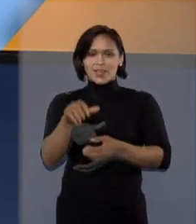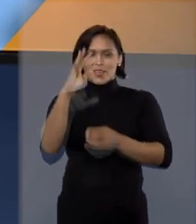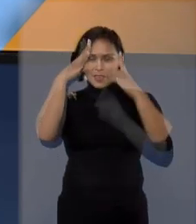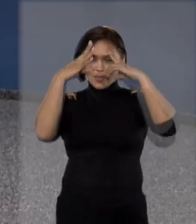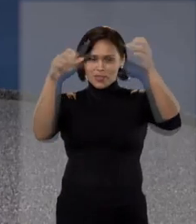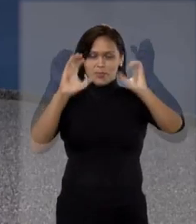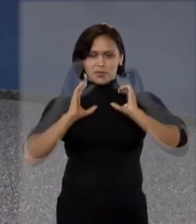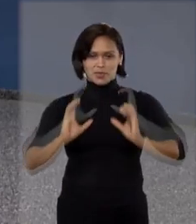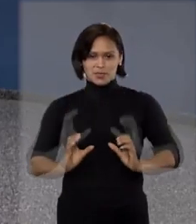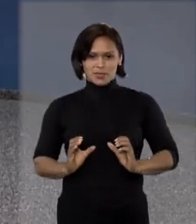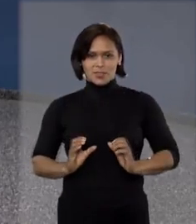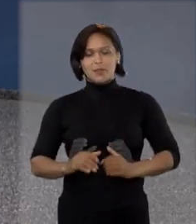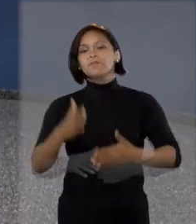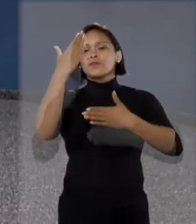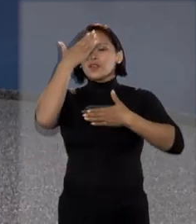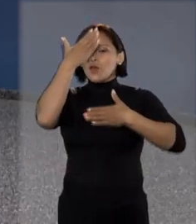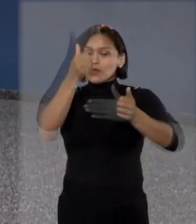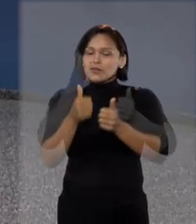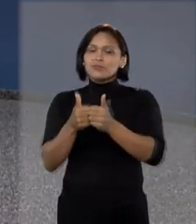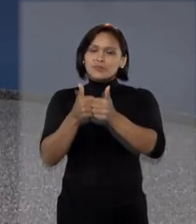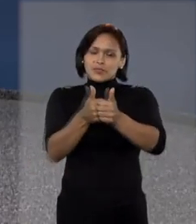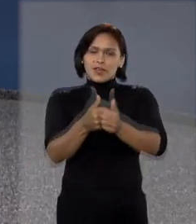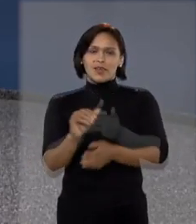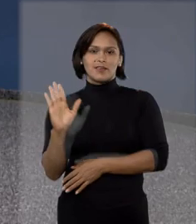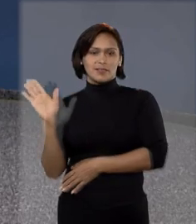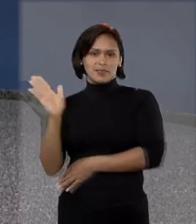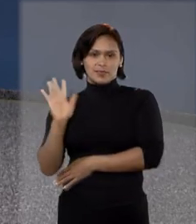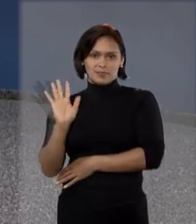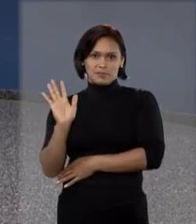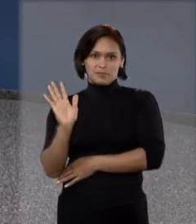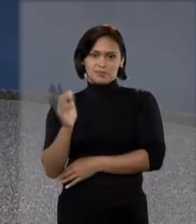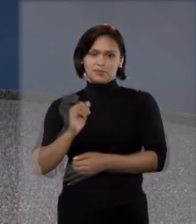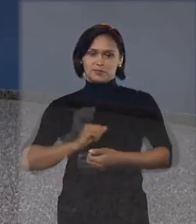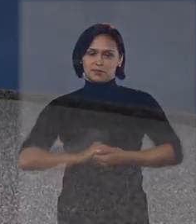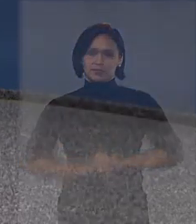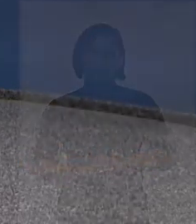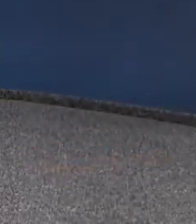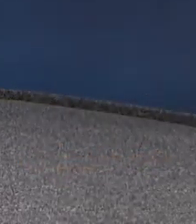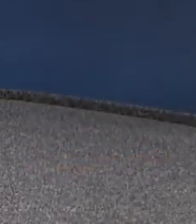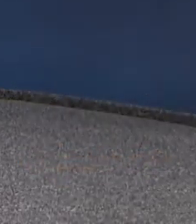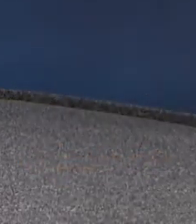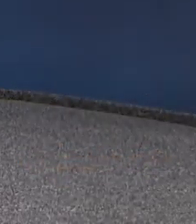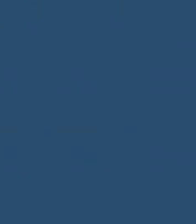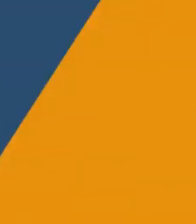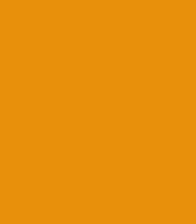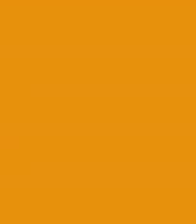Cidadania. Eu agradeço a companhia e até o próximo programa. Tchau, tchau!